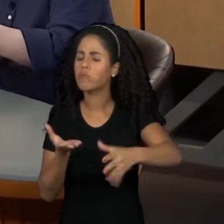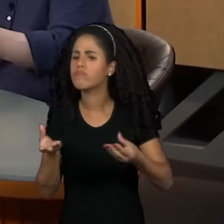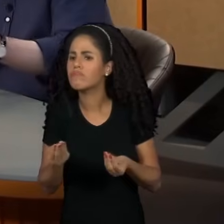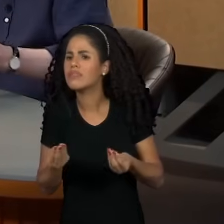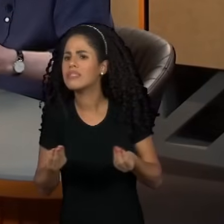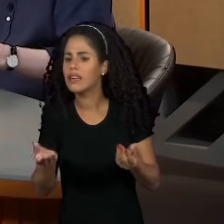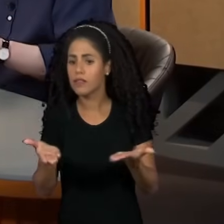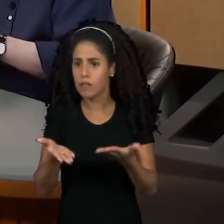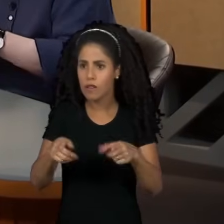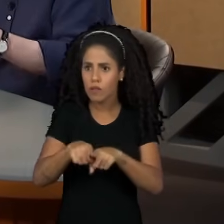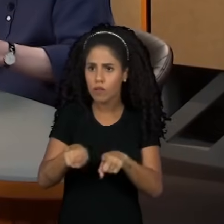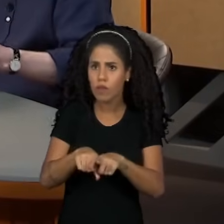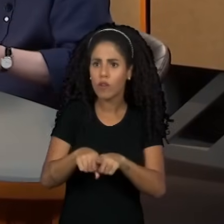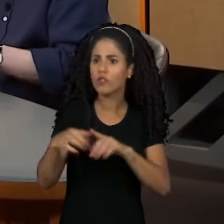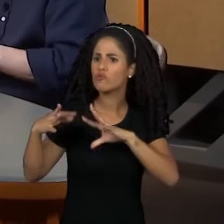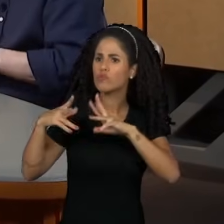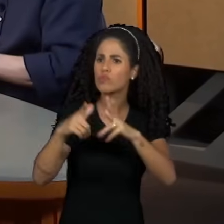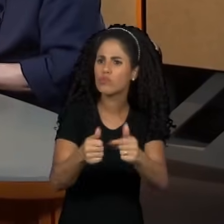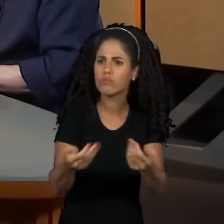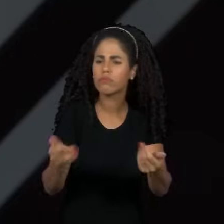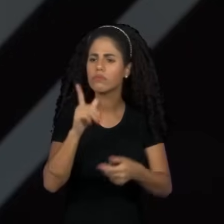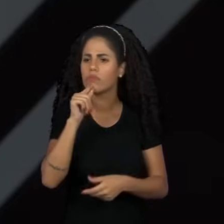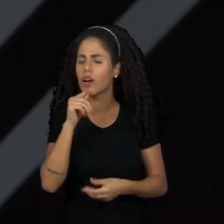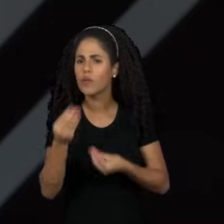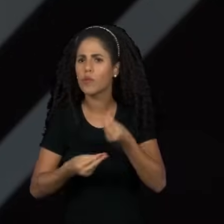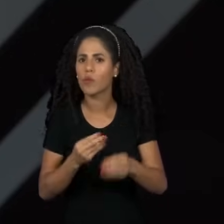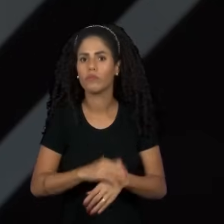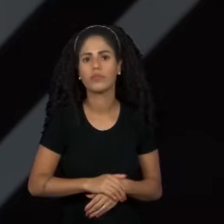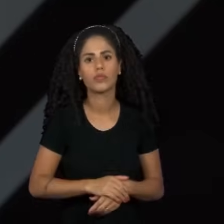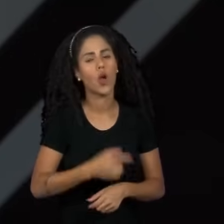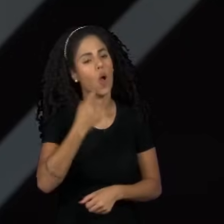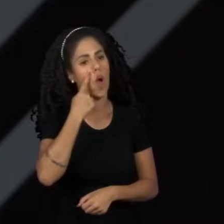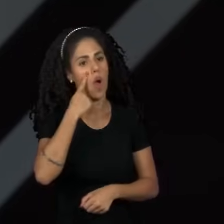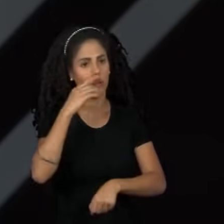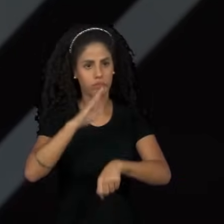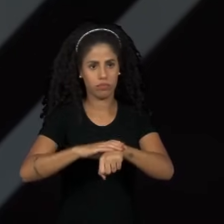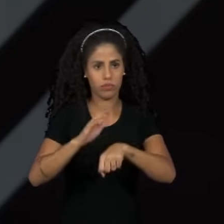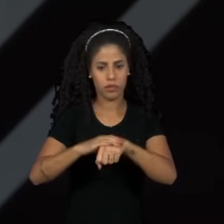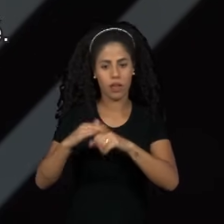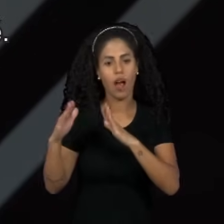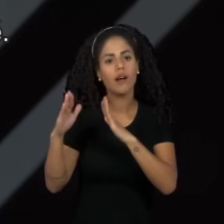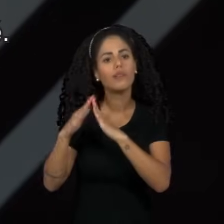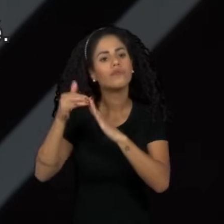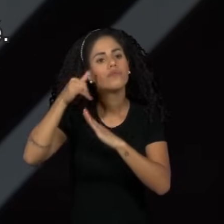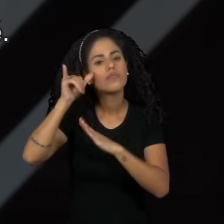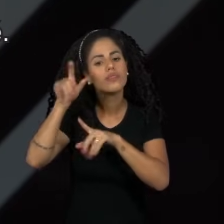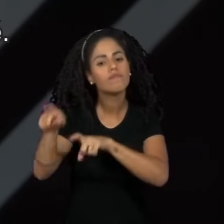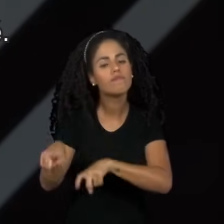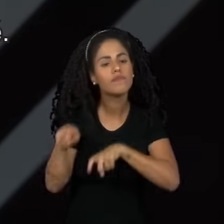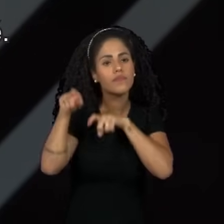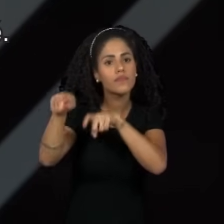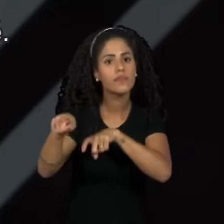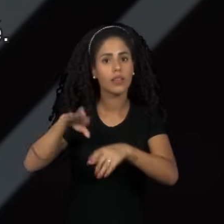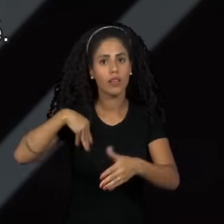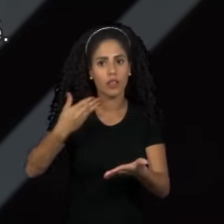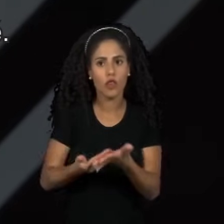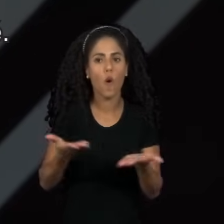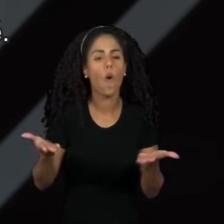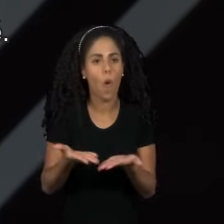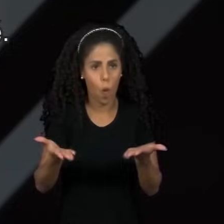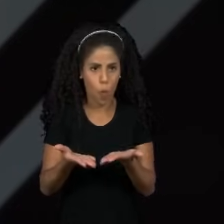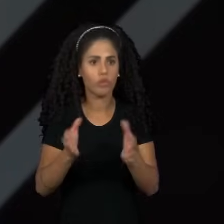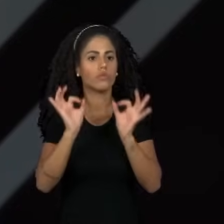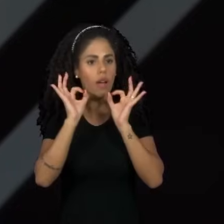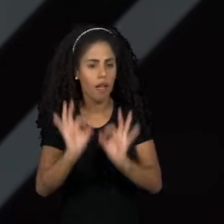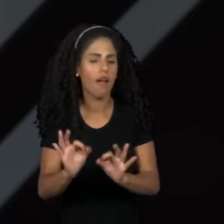seus mananciais, a sua água, enfim? Bom, primeiro a fazenda. A fazenda até hoje, de fato, ainda